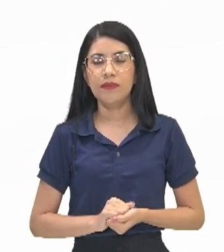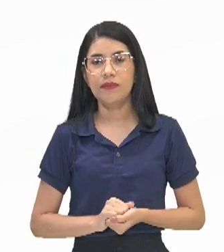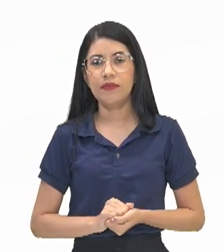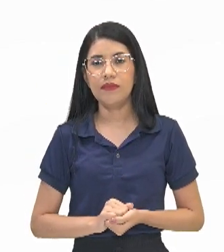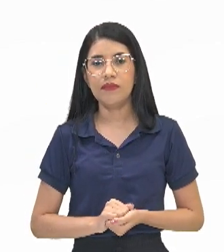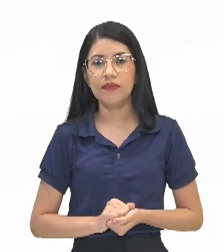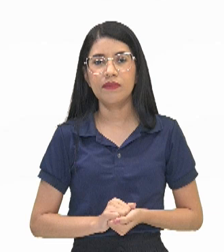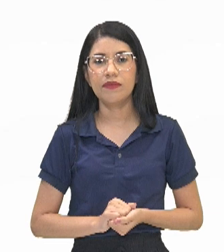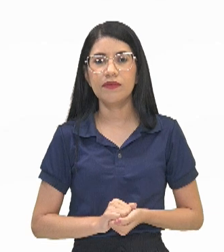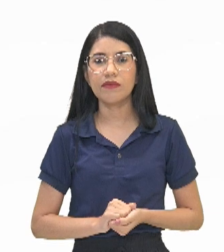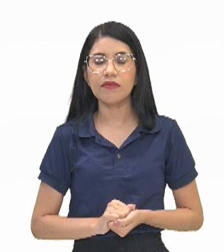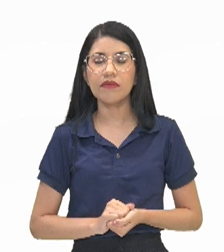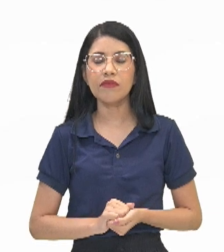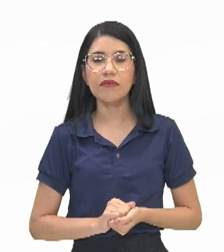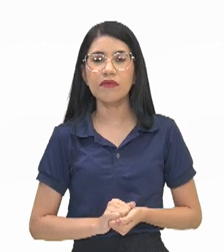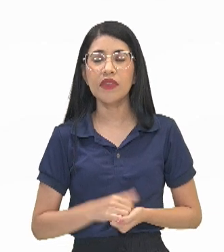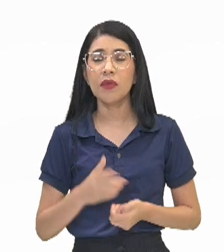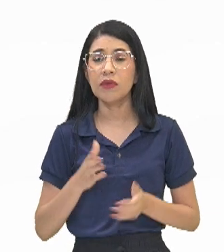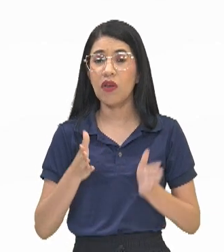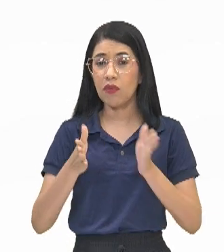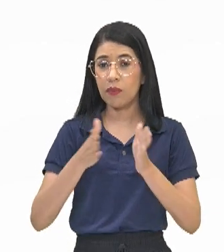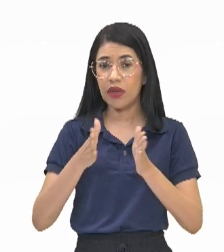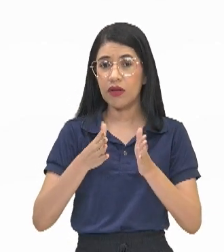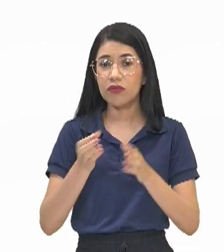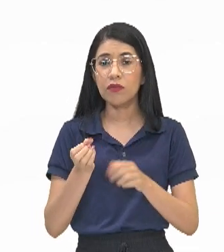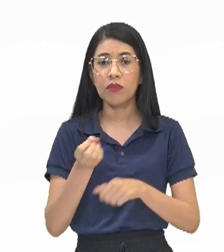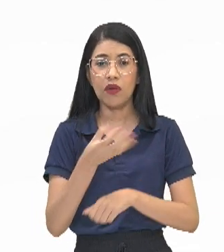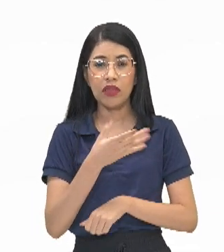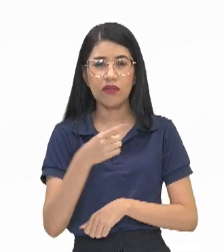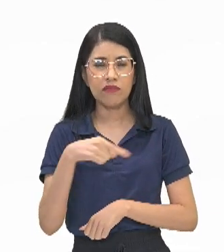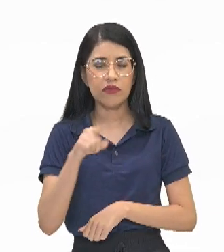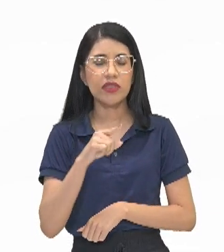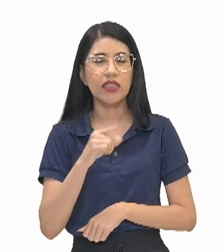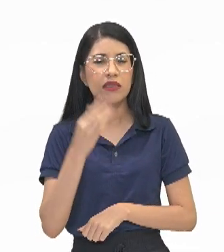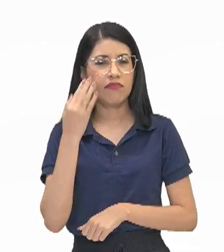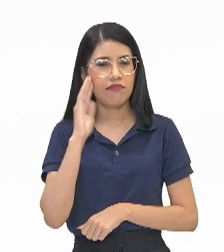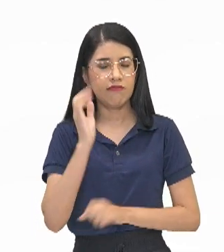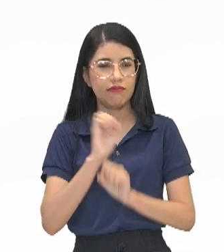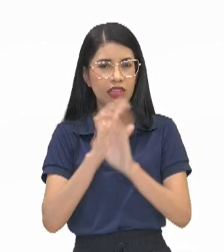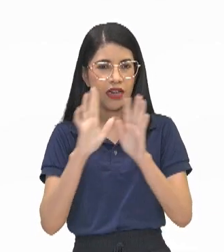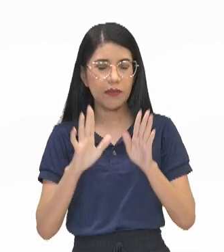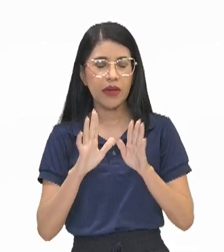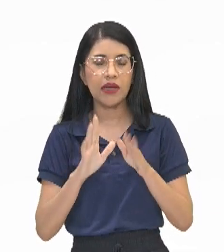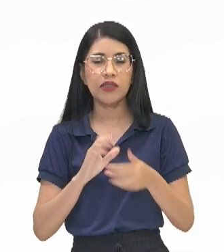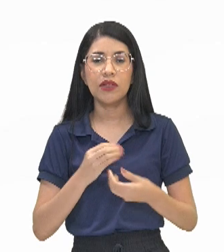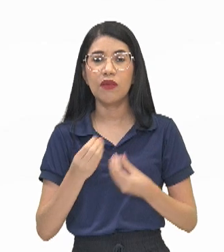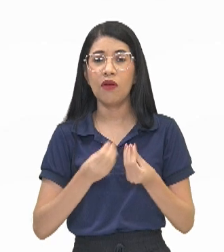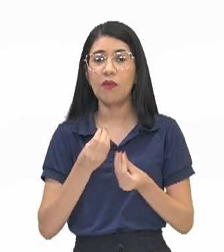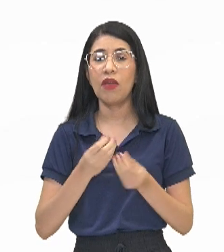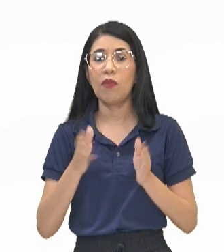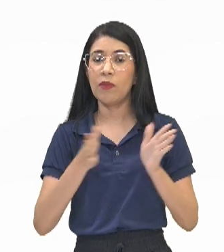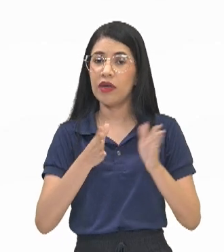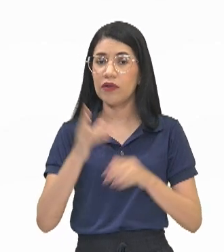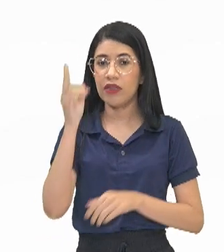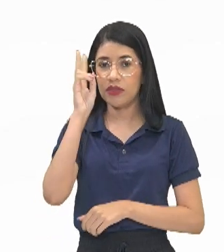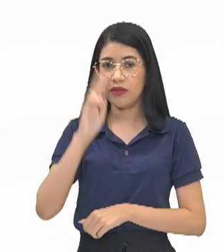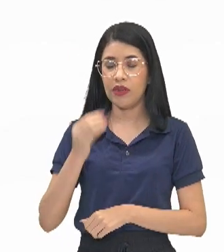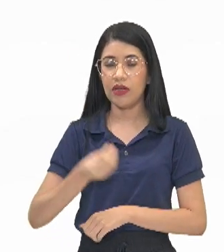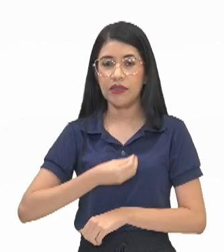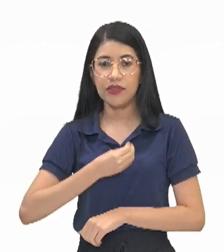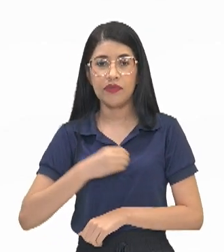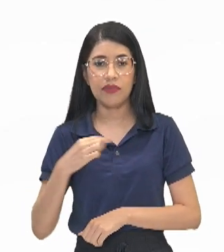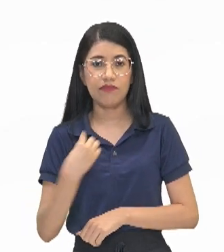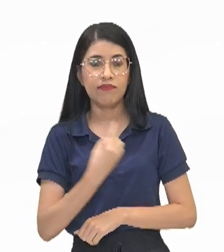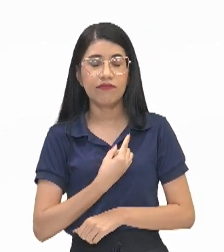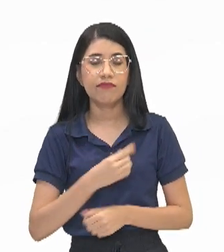Nós estamos no período moderno, se vocês quiserem assim para entender melhor onde nós estamos situados, né, nós tivemos